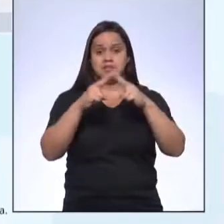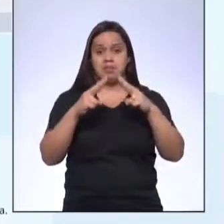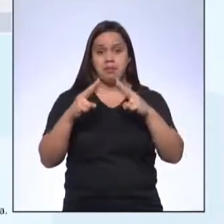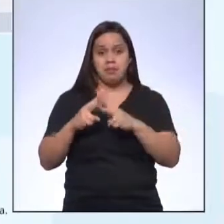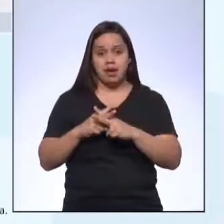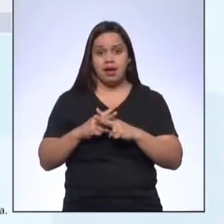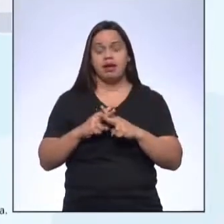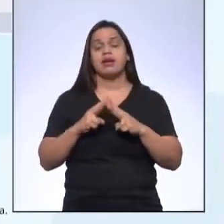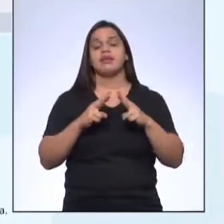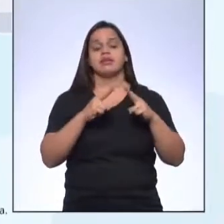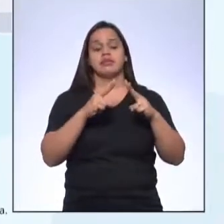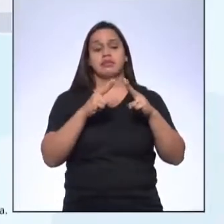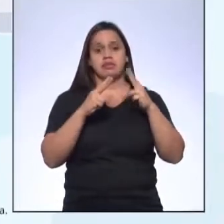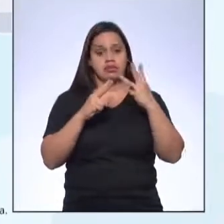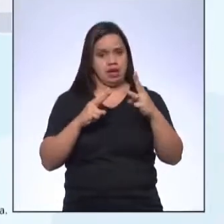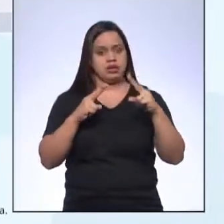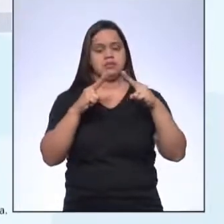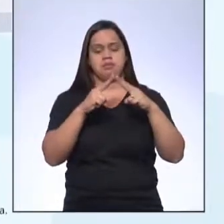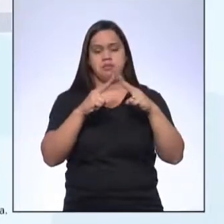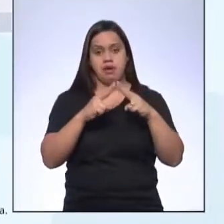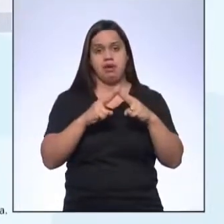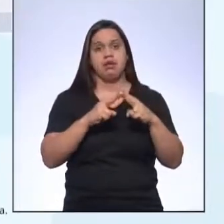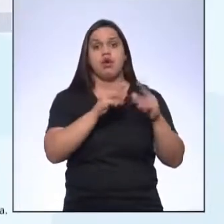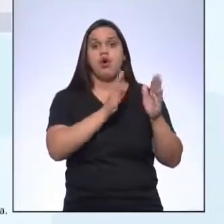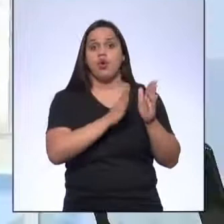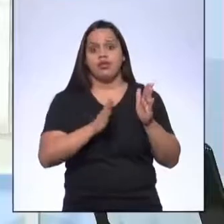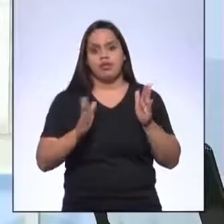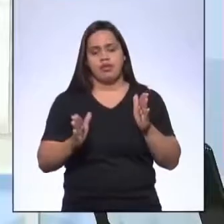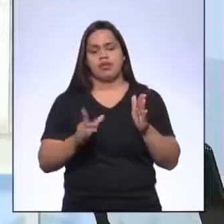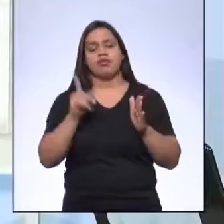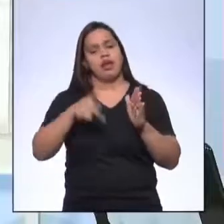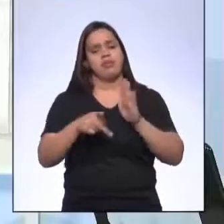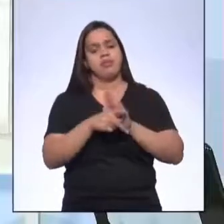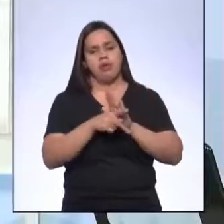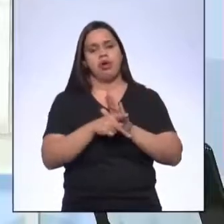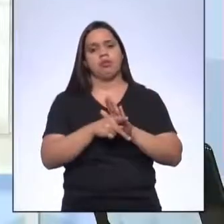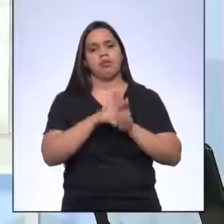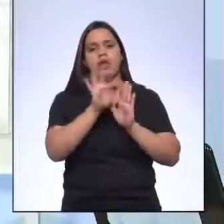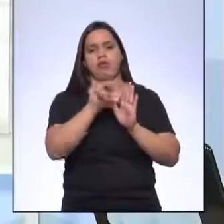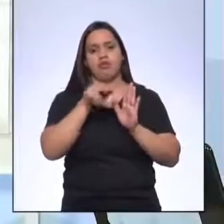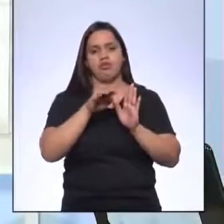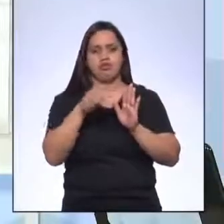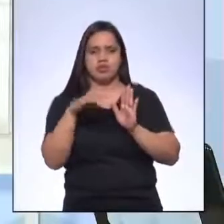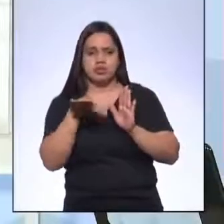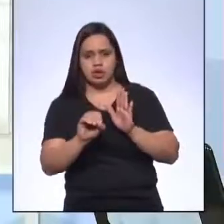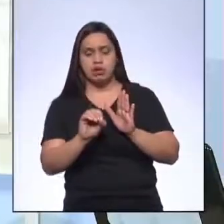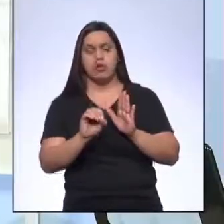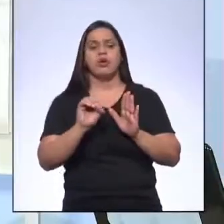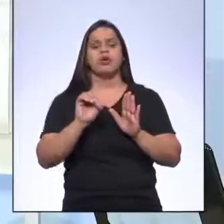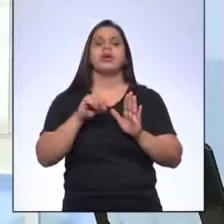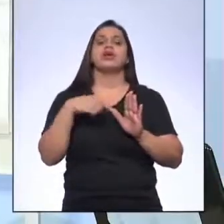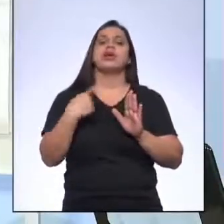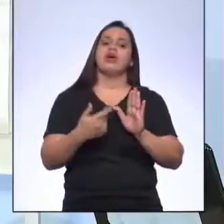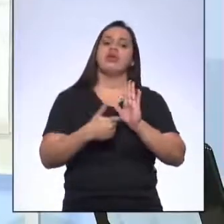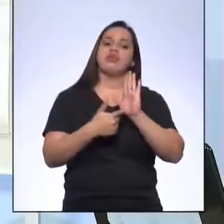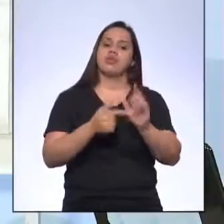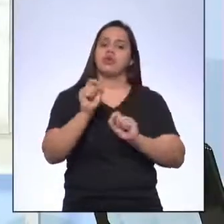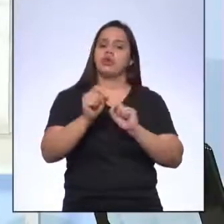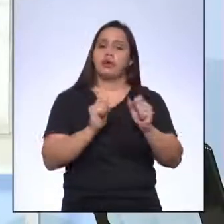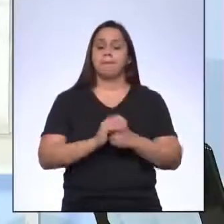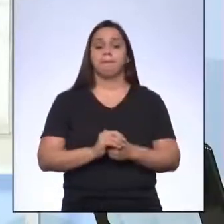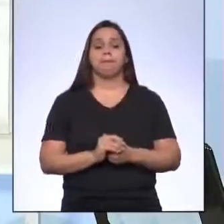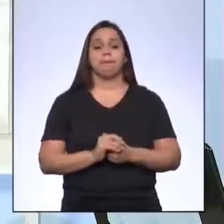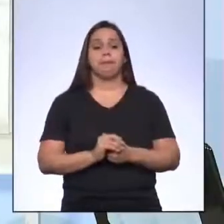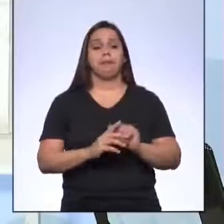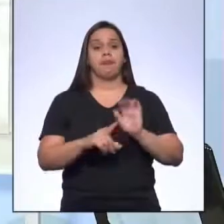fazem parte do gráfico dessa função mas eu vou trazer para a gente poder seguir mais ou menos a ideia ou